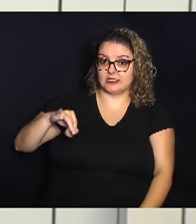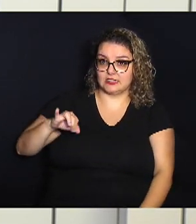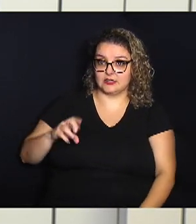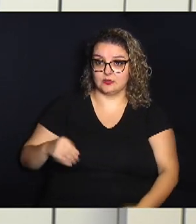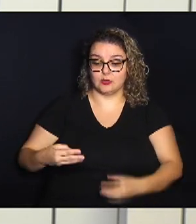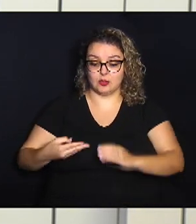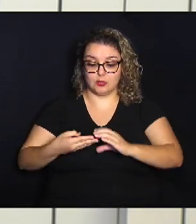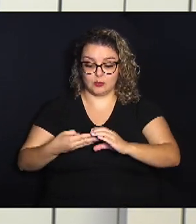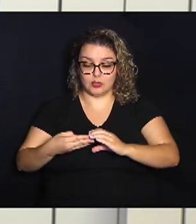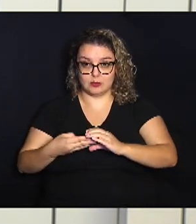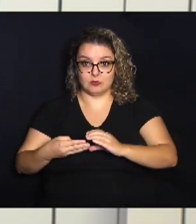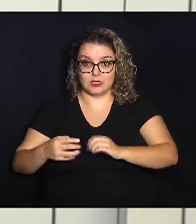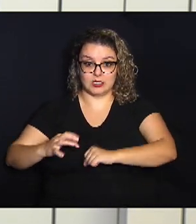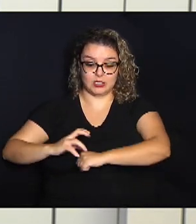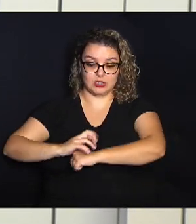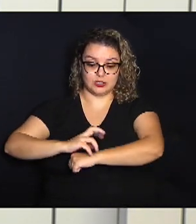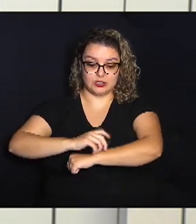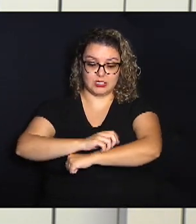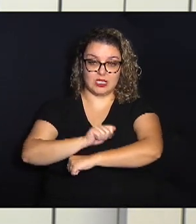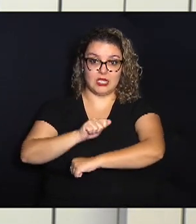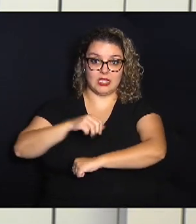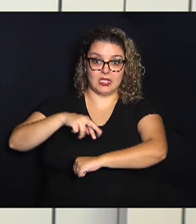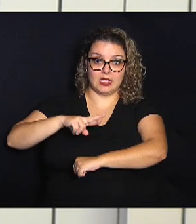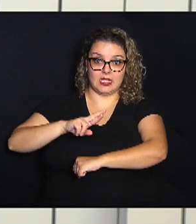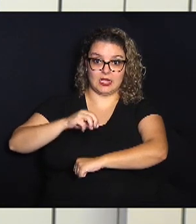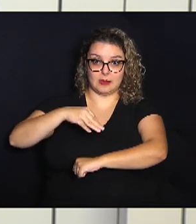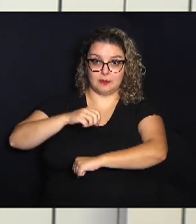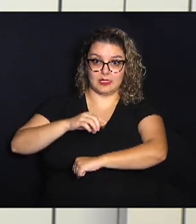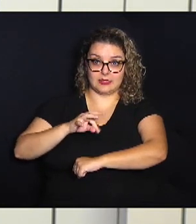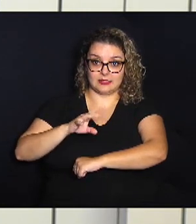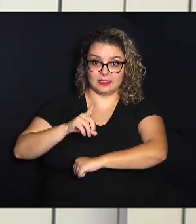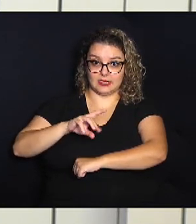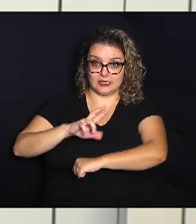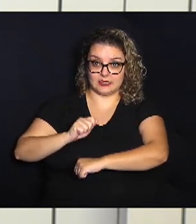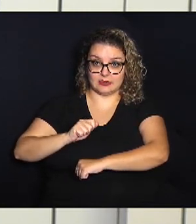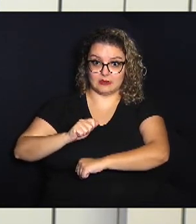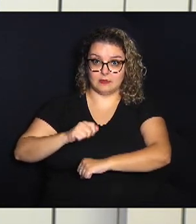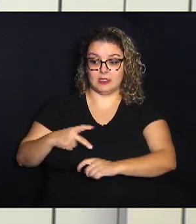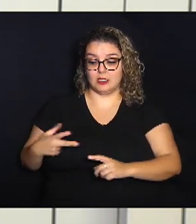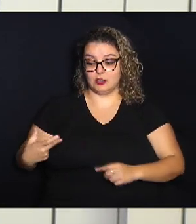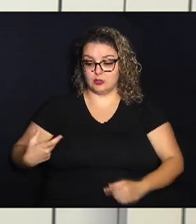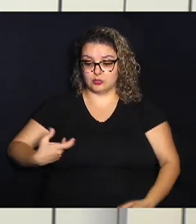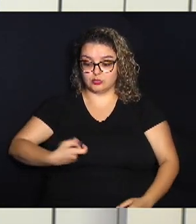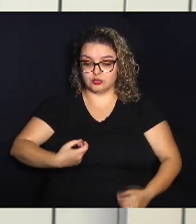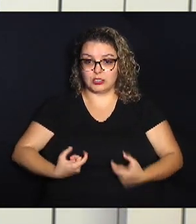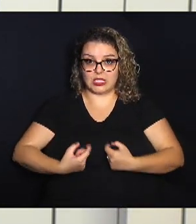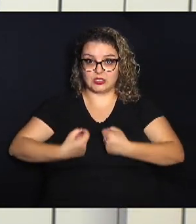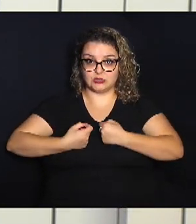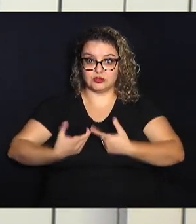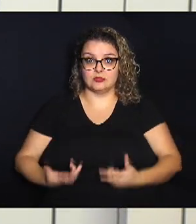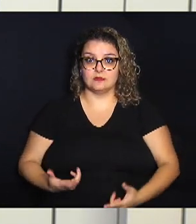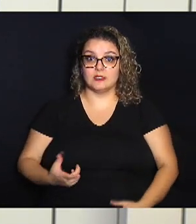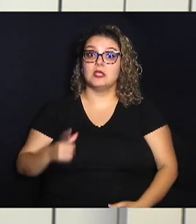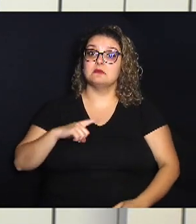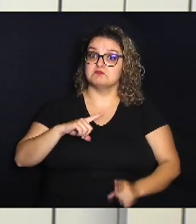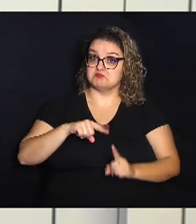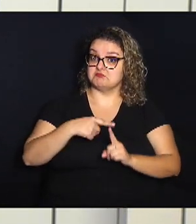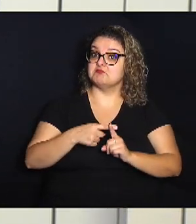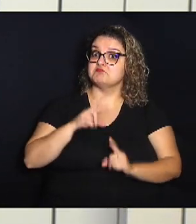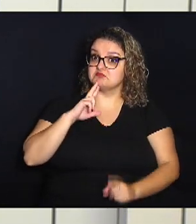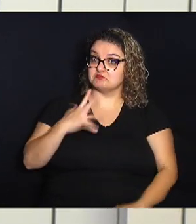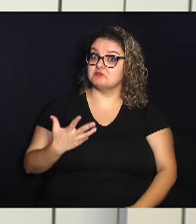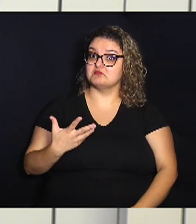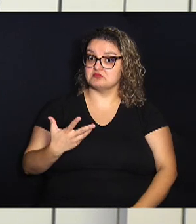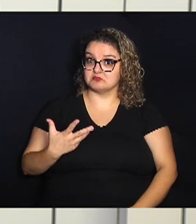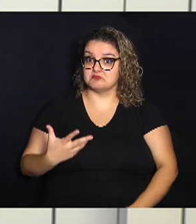da aranha armadeira para aplicação em tumores. E já existem alguns resultados positivos em mamíferos